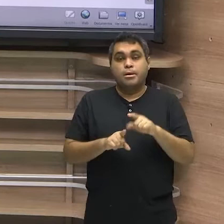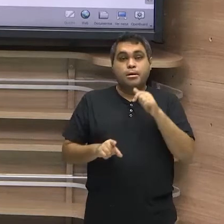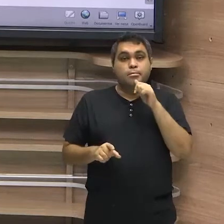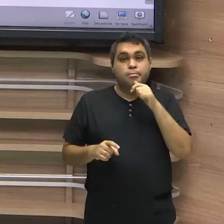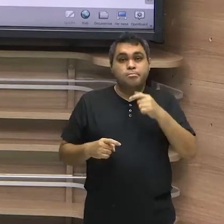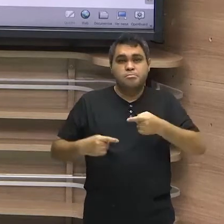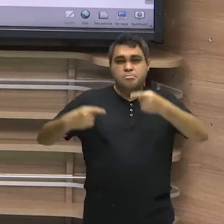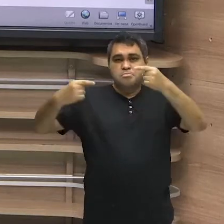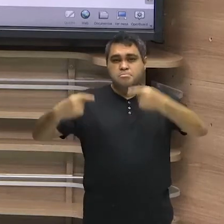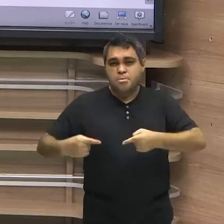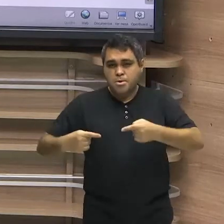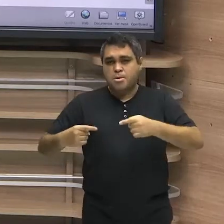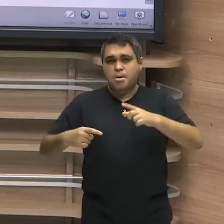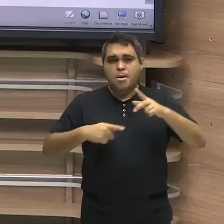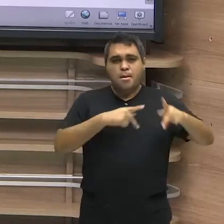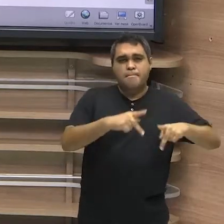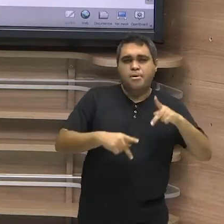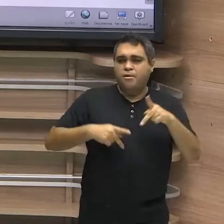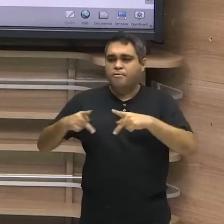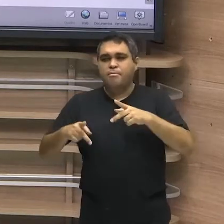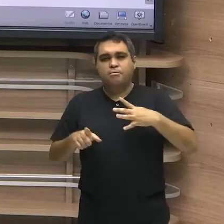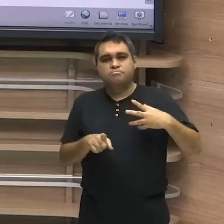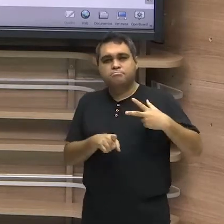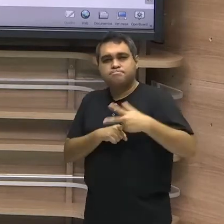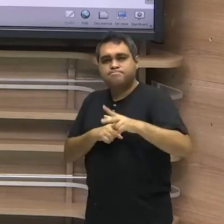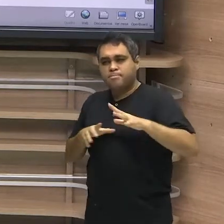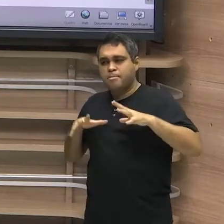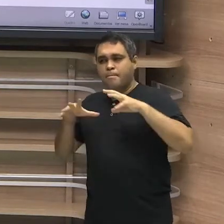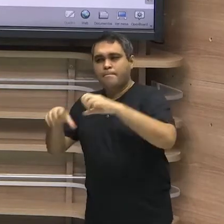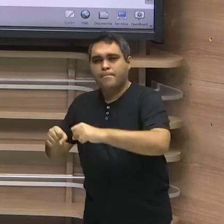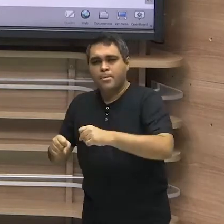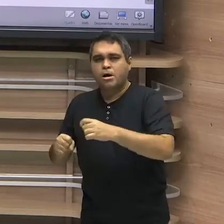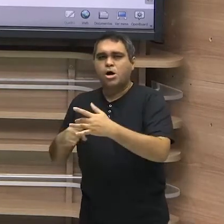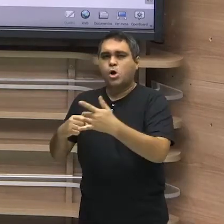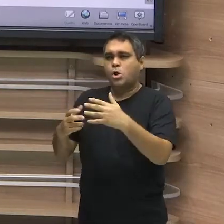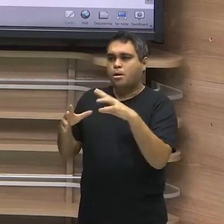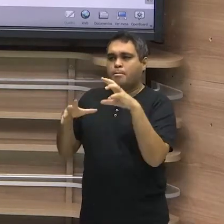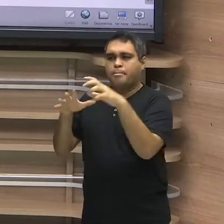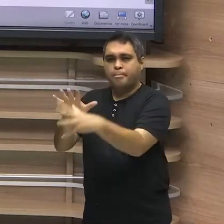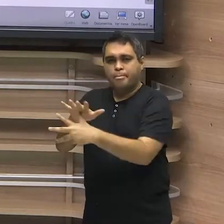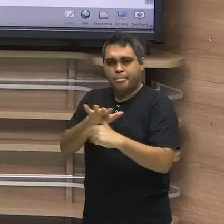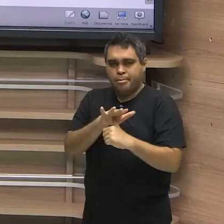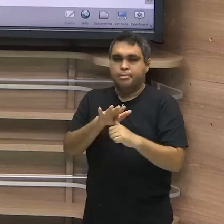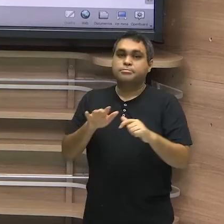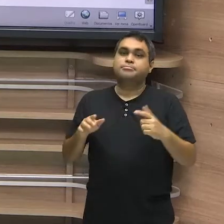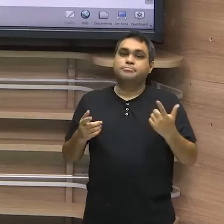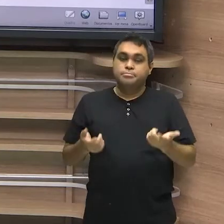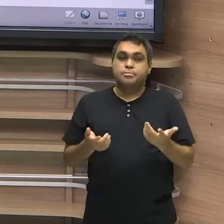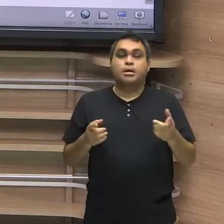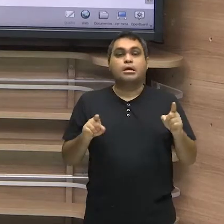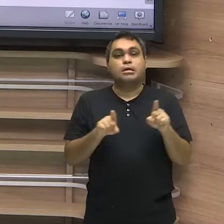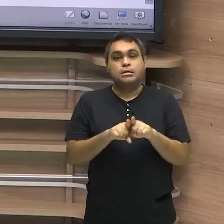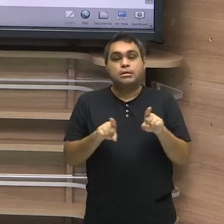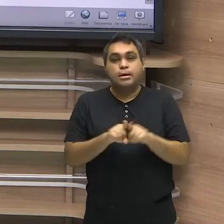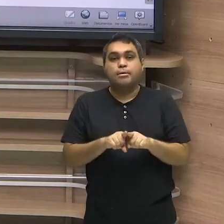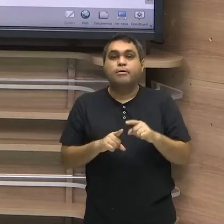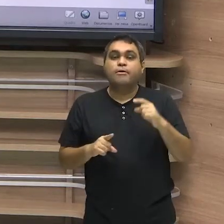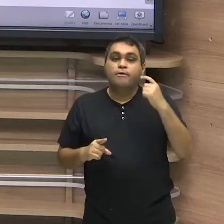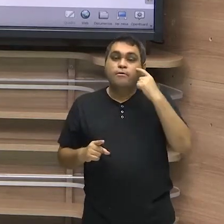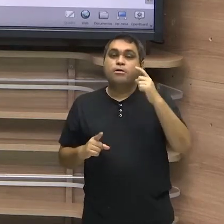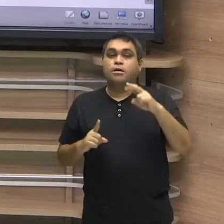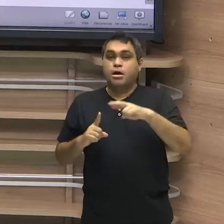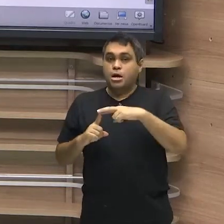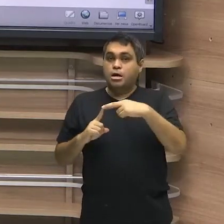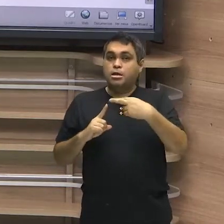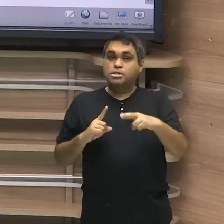outros povos, né? Em que eles escravizam, tomam as suas riquezas, certo? E a gente vai ver também que a religião ocupa um